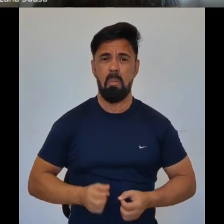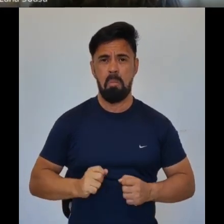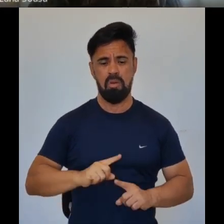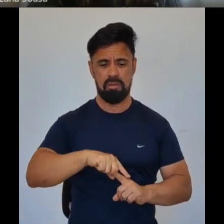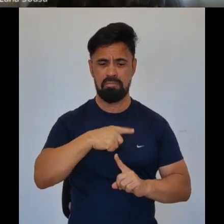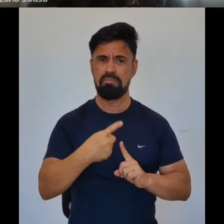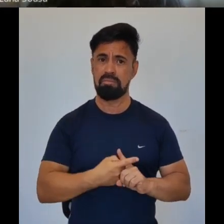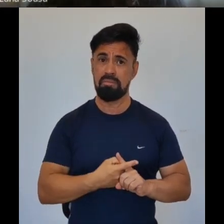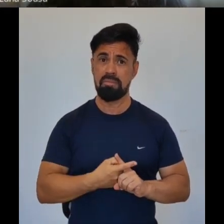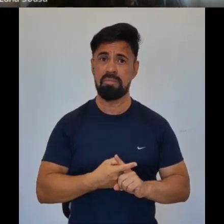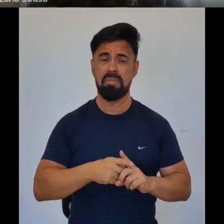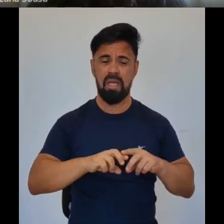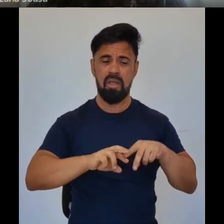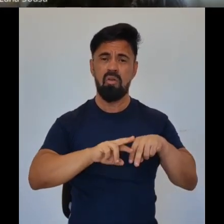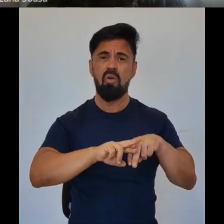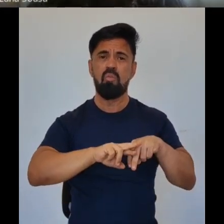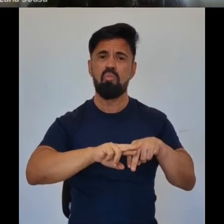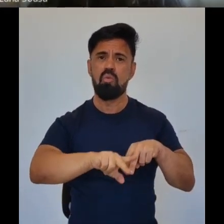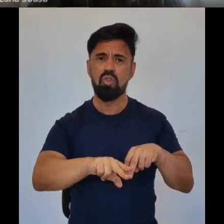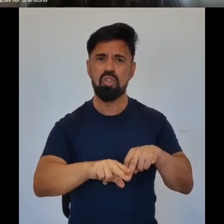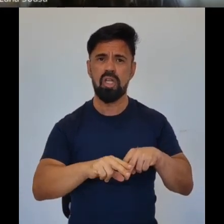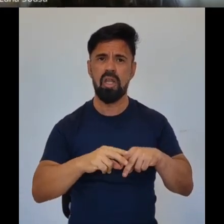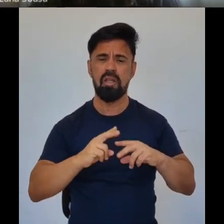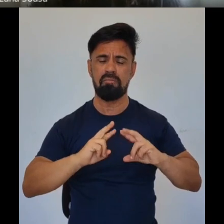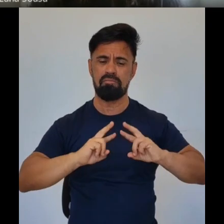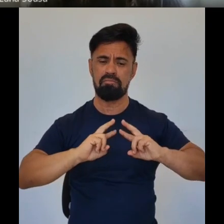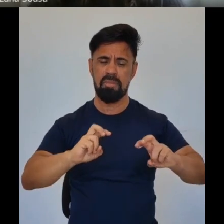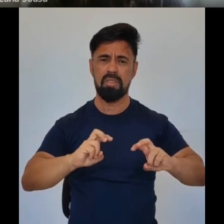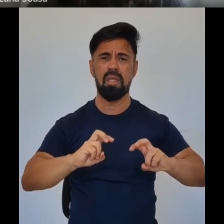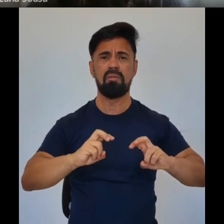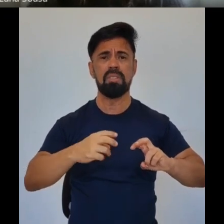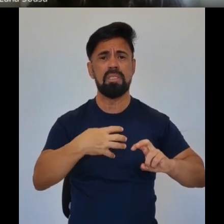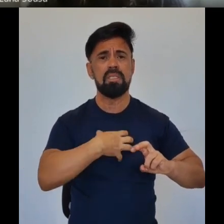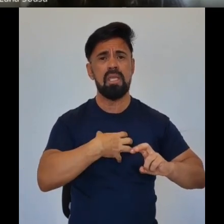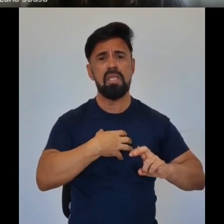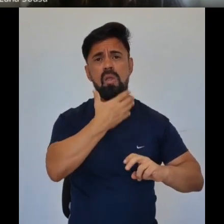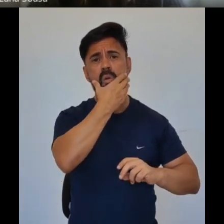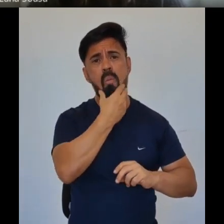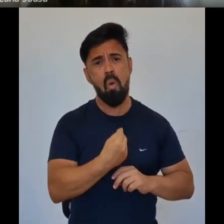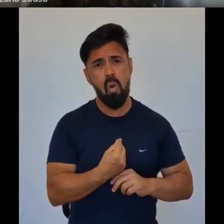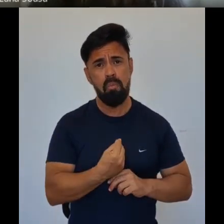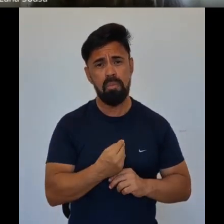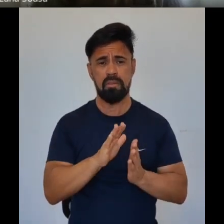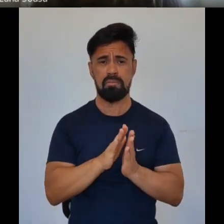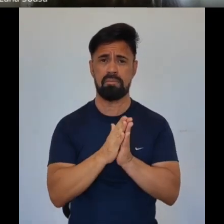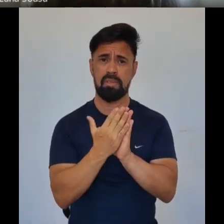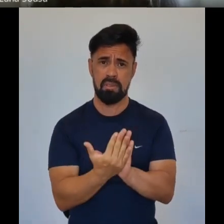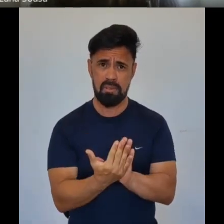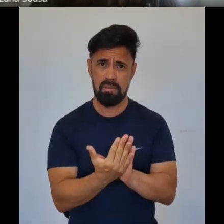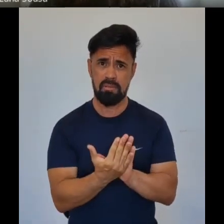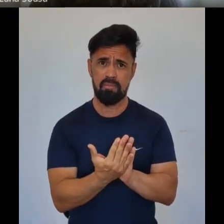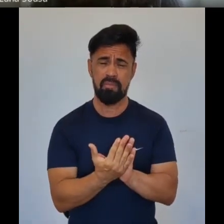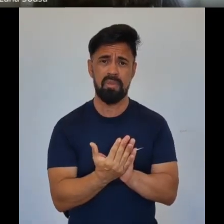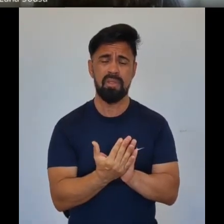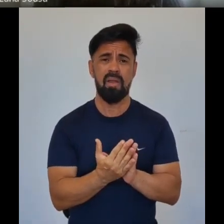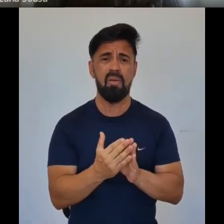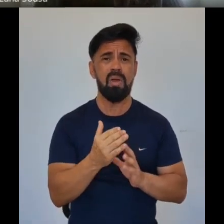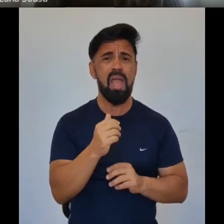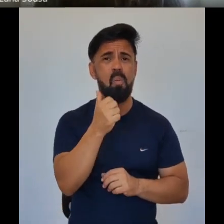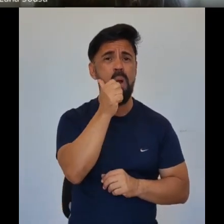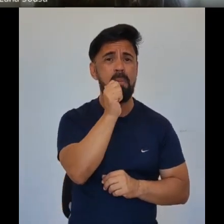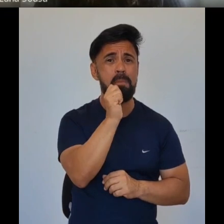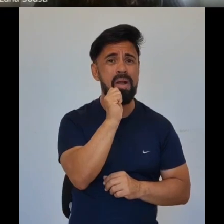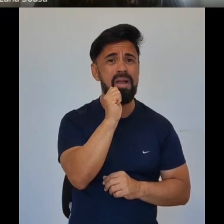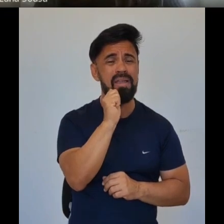quê? Muitas vezes o parturiente é um homem trans, ou seja, essa pessoa nasceu do sexo